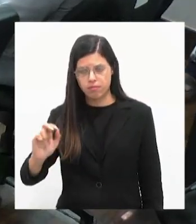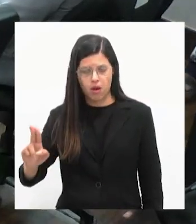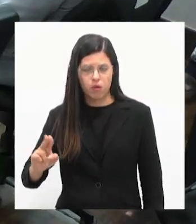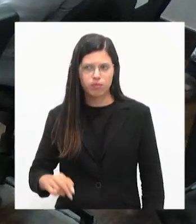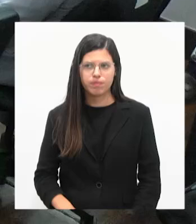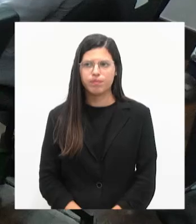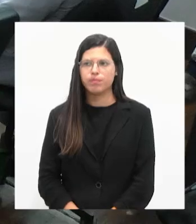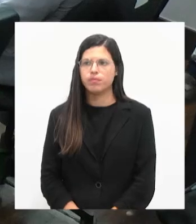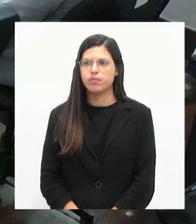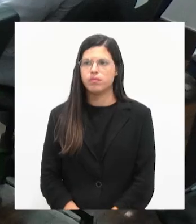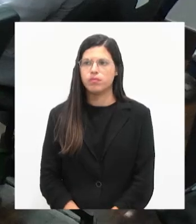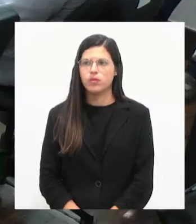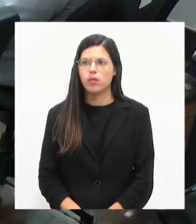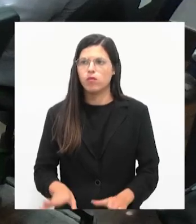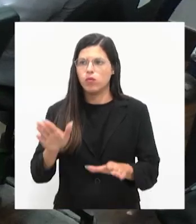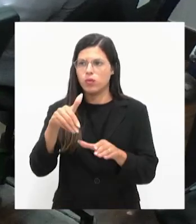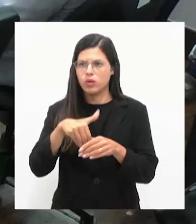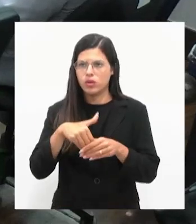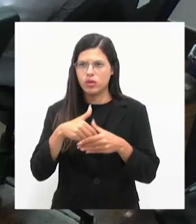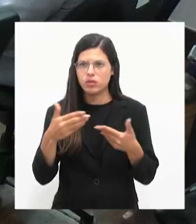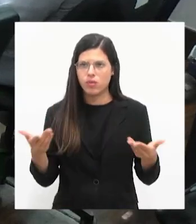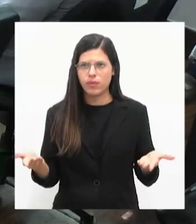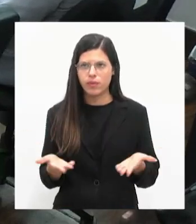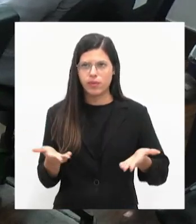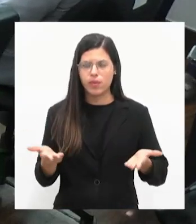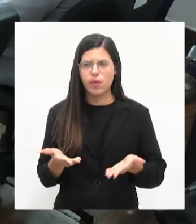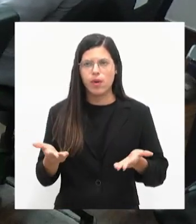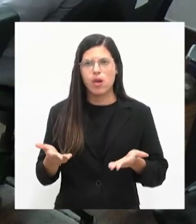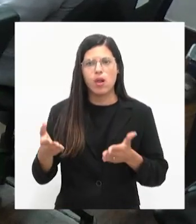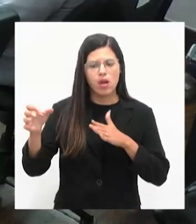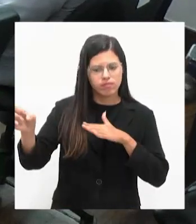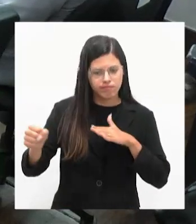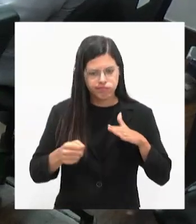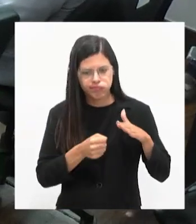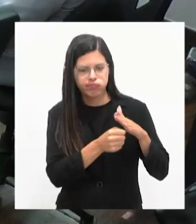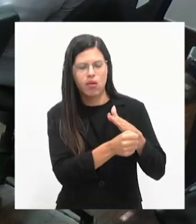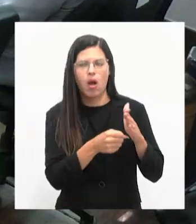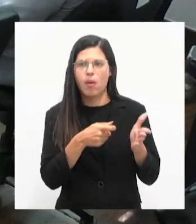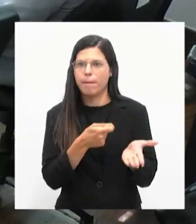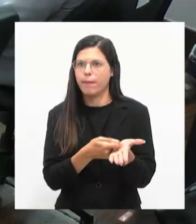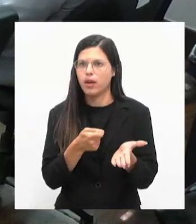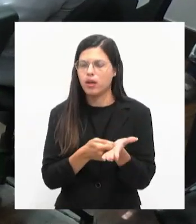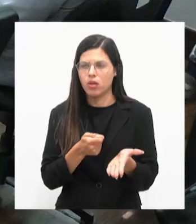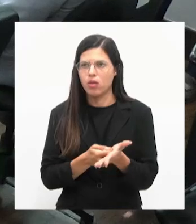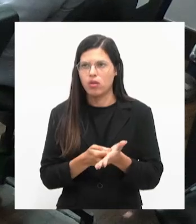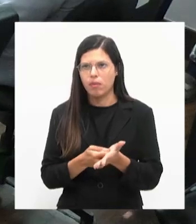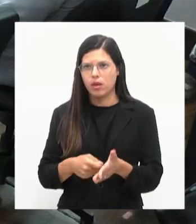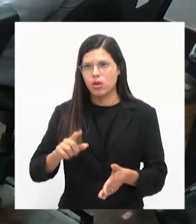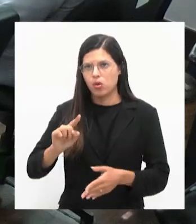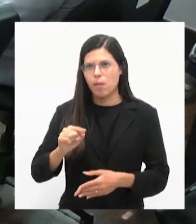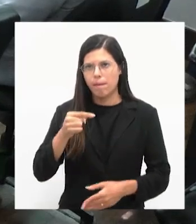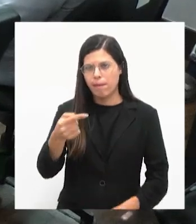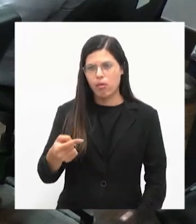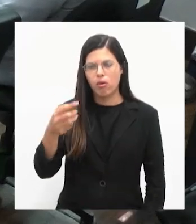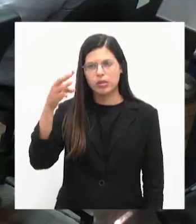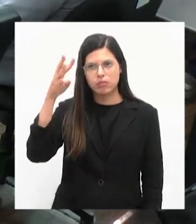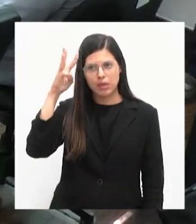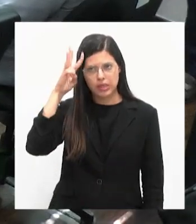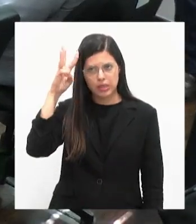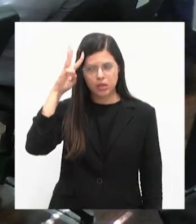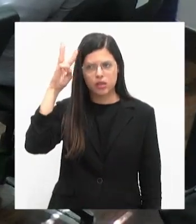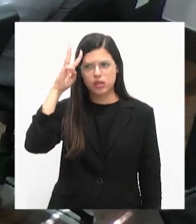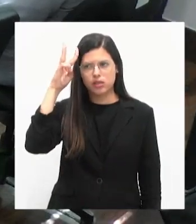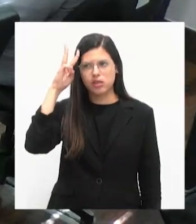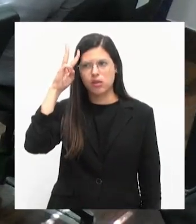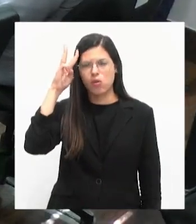Então, está em deliberação agora a condição coercitiva para a próxima terça-feira. Que